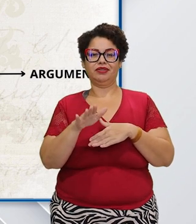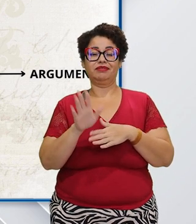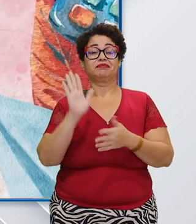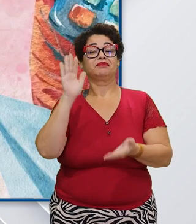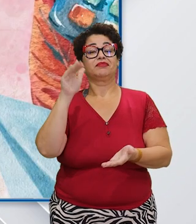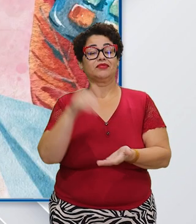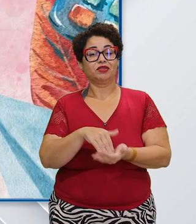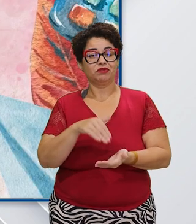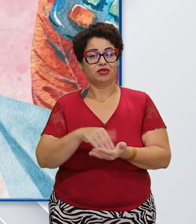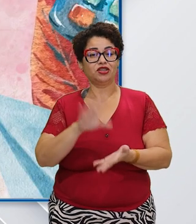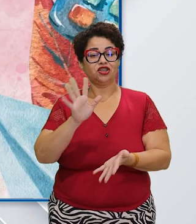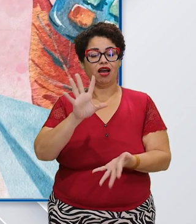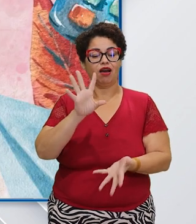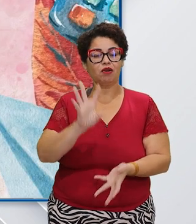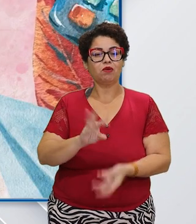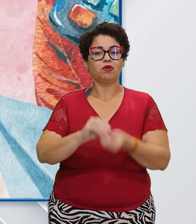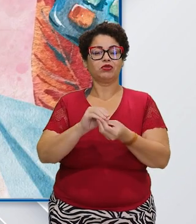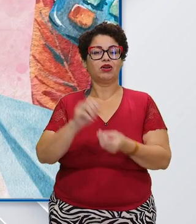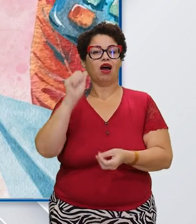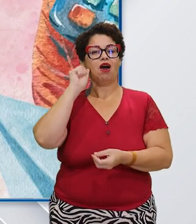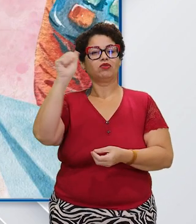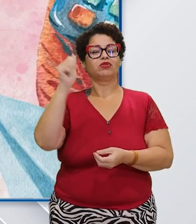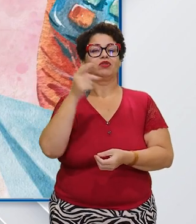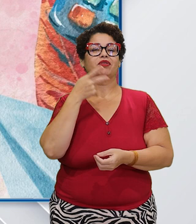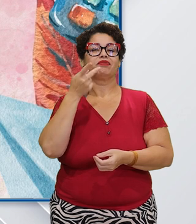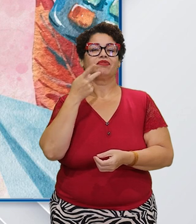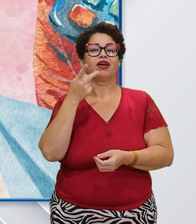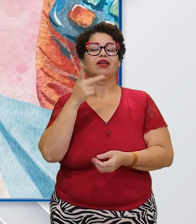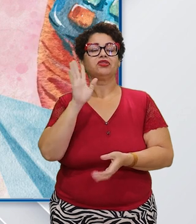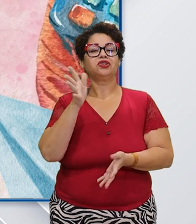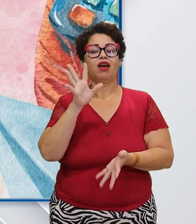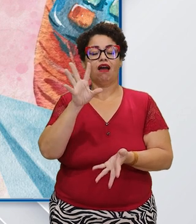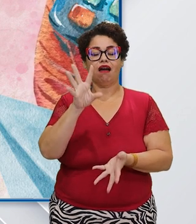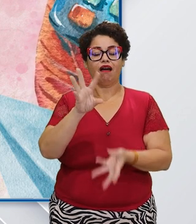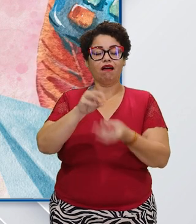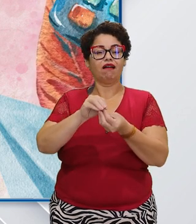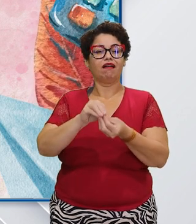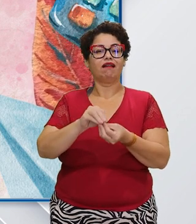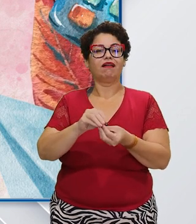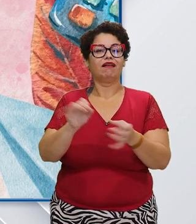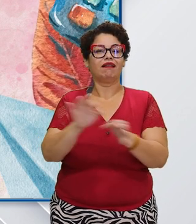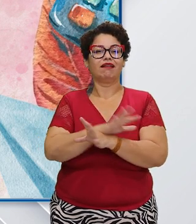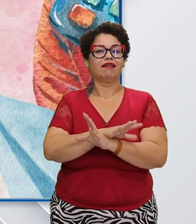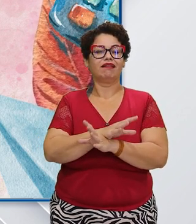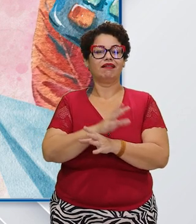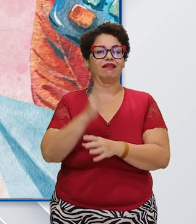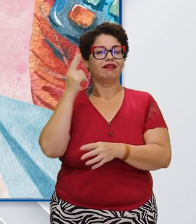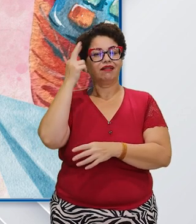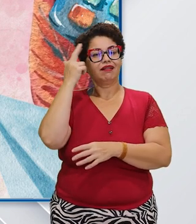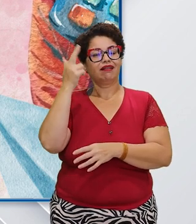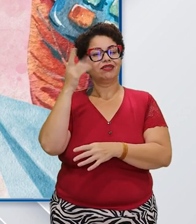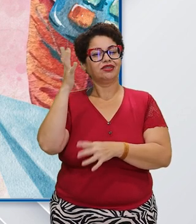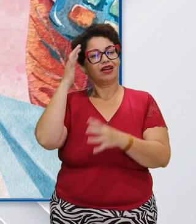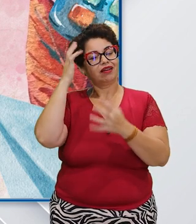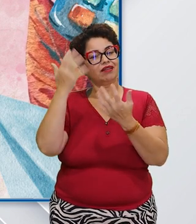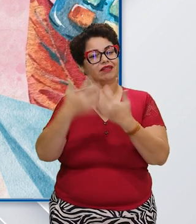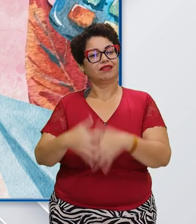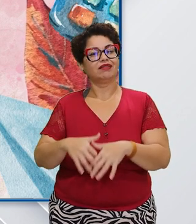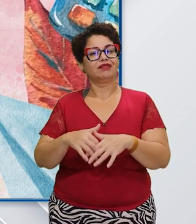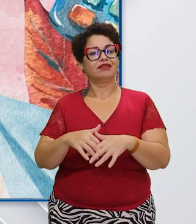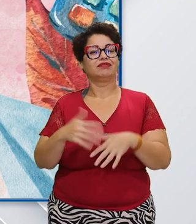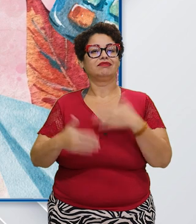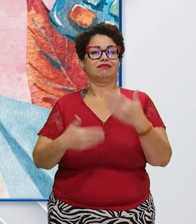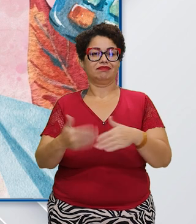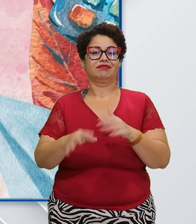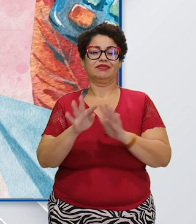prazo e por fim na conclusão o autor conclui as suas ideias o raciocínio que vem criando no